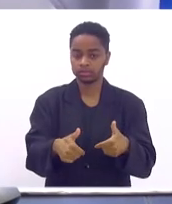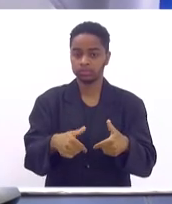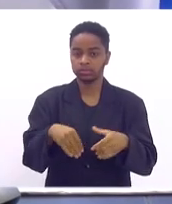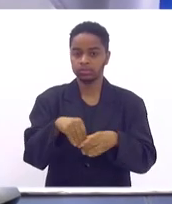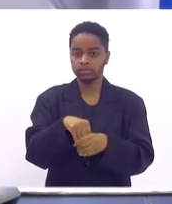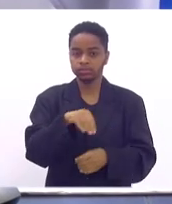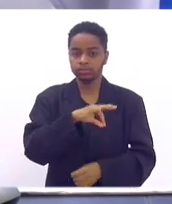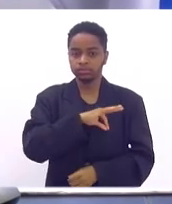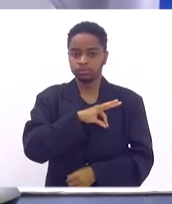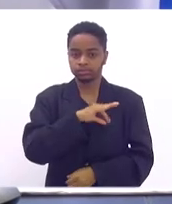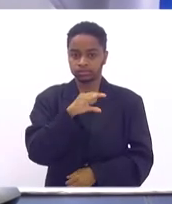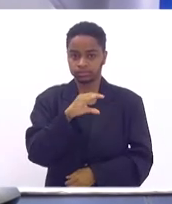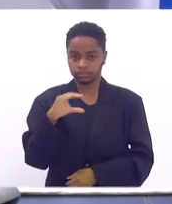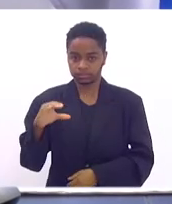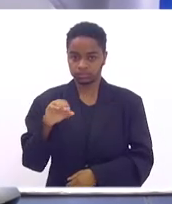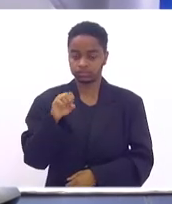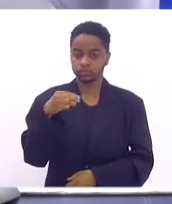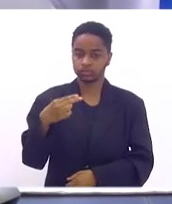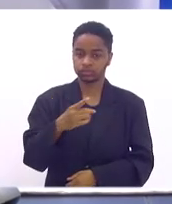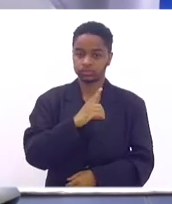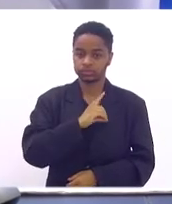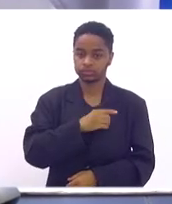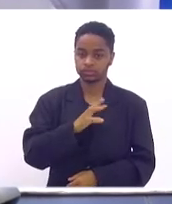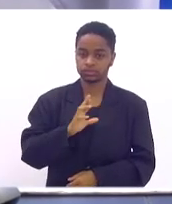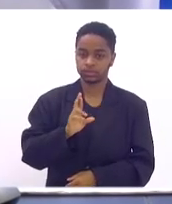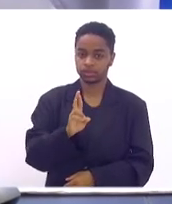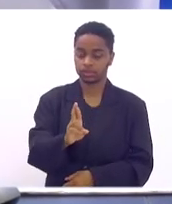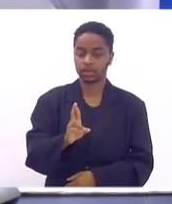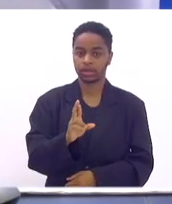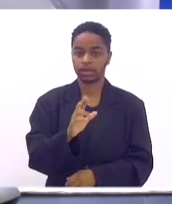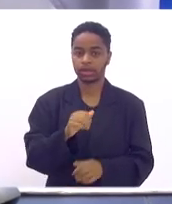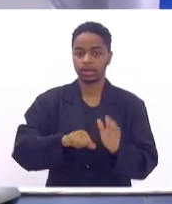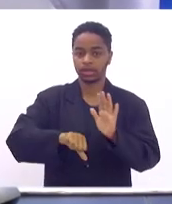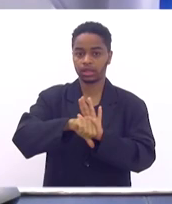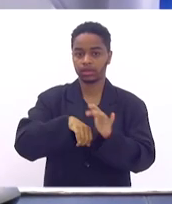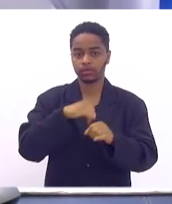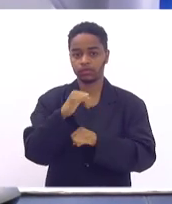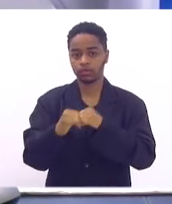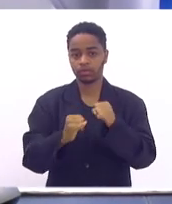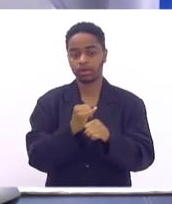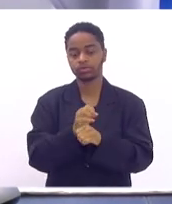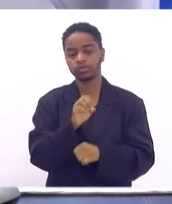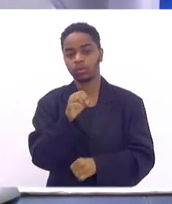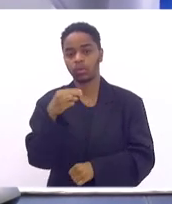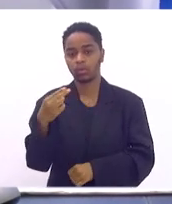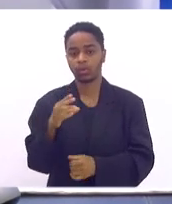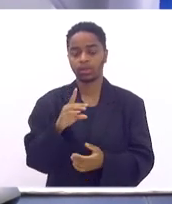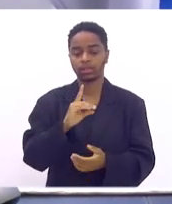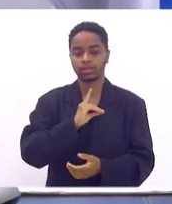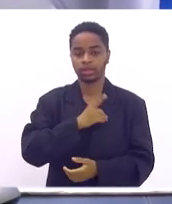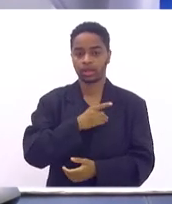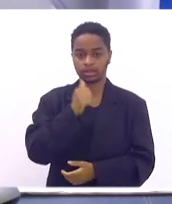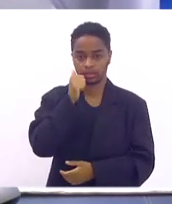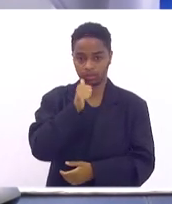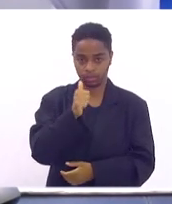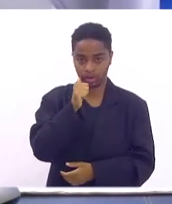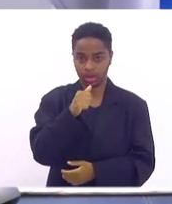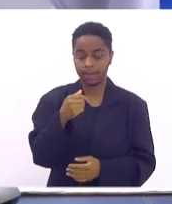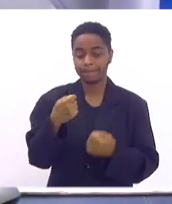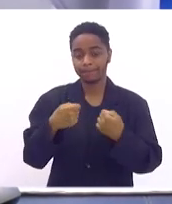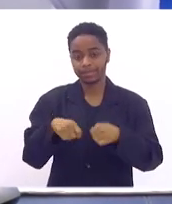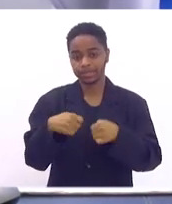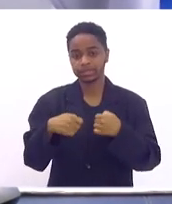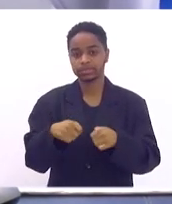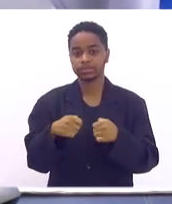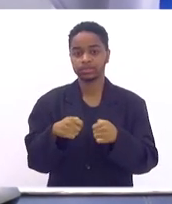Polícia Civil, seja na Delegacia de Repressão aos Crimes de Informática ou nas DEANs, a necessidade da capacitação de